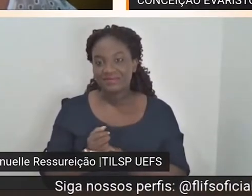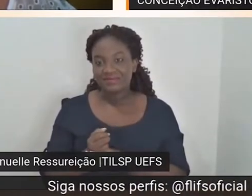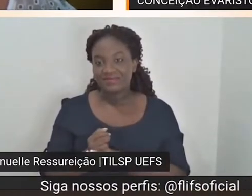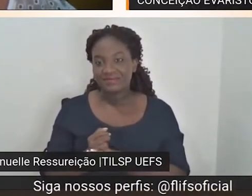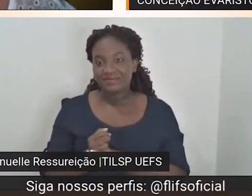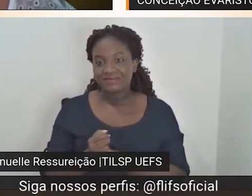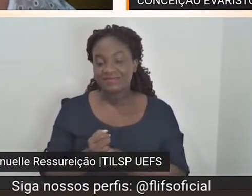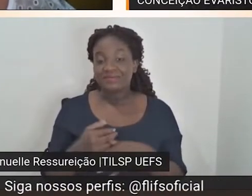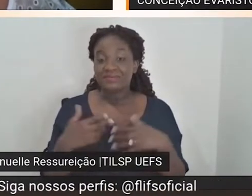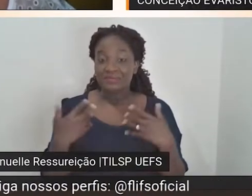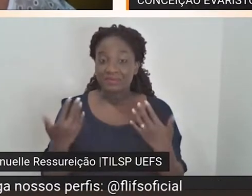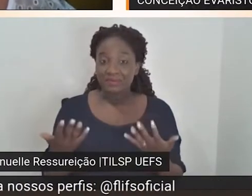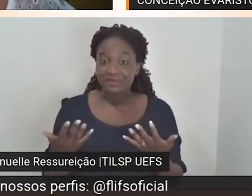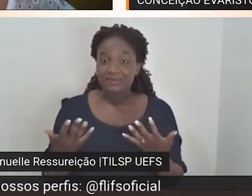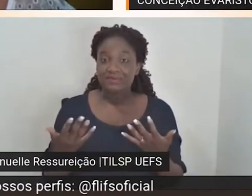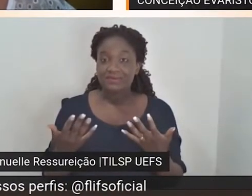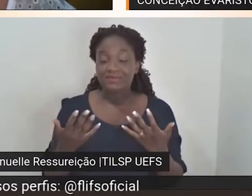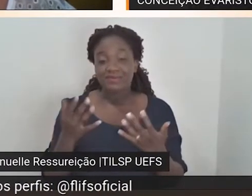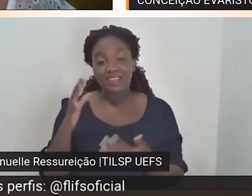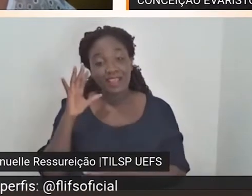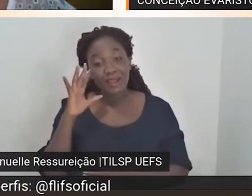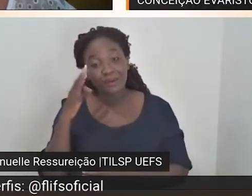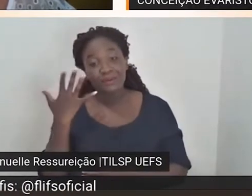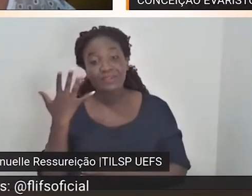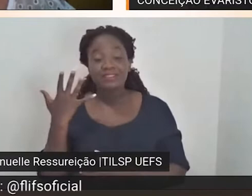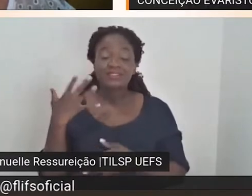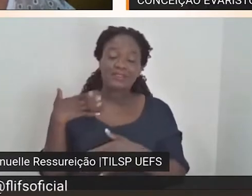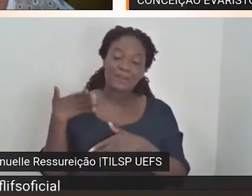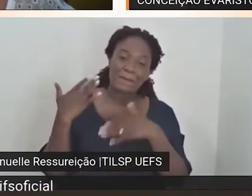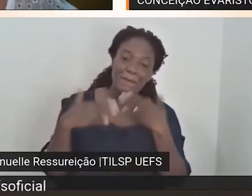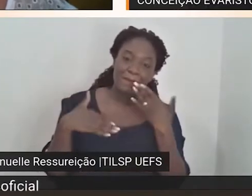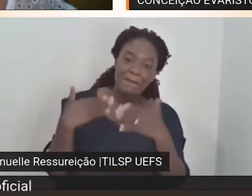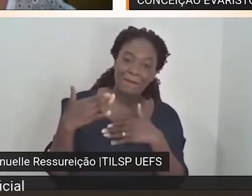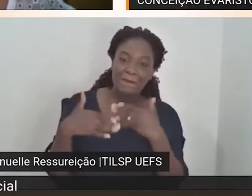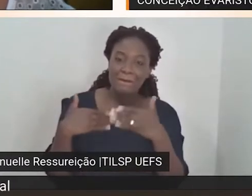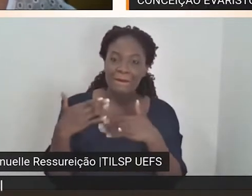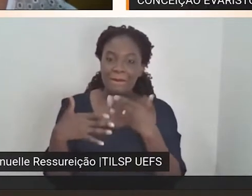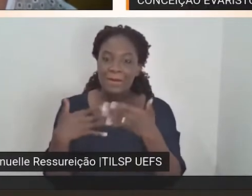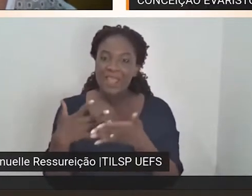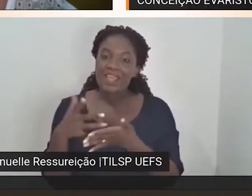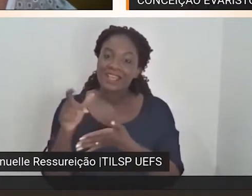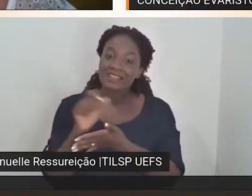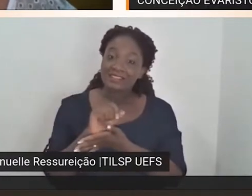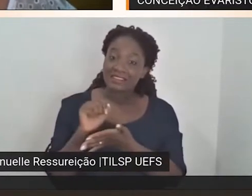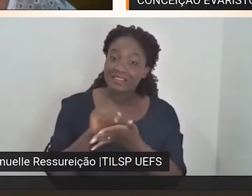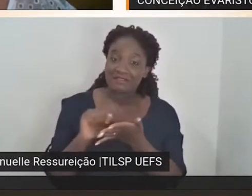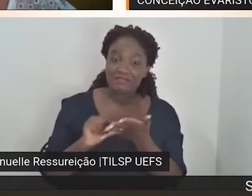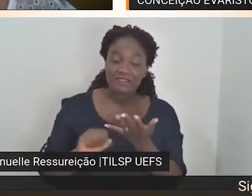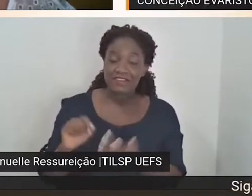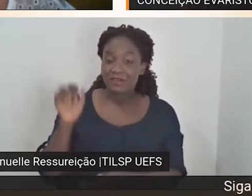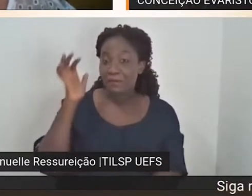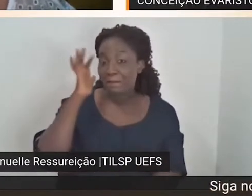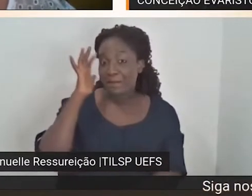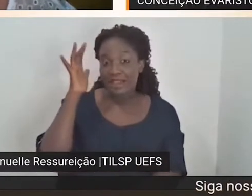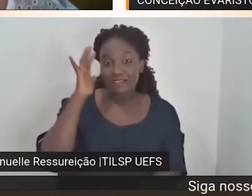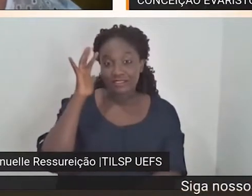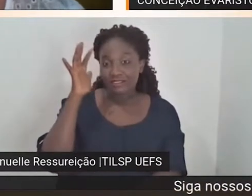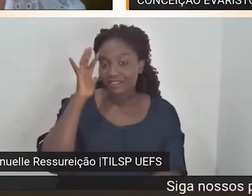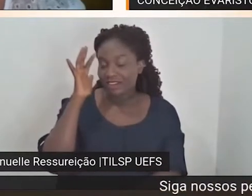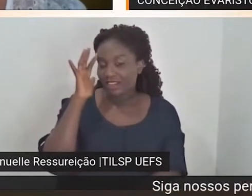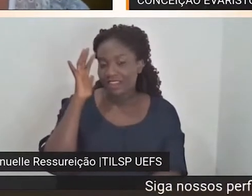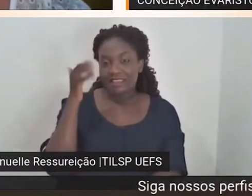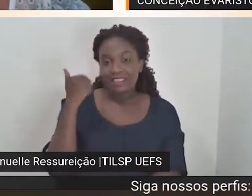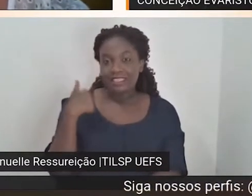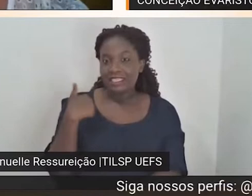Aí as coisas foram acontecendo, né? Escrevi, nunca imaginei que a minha escrita um dia me daria